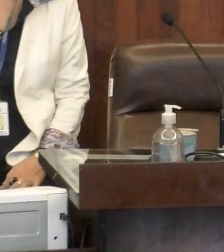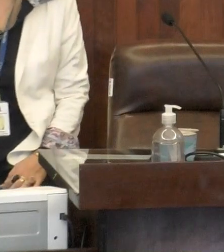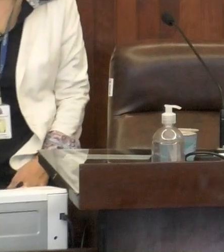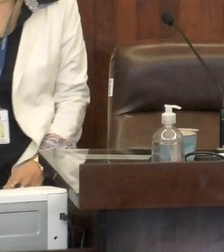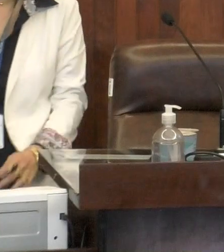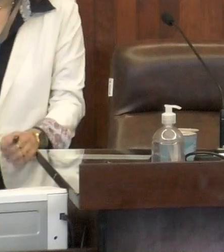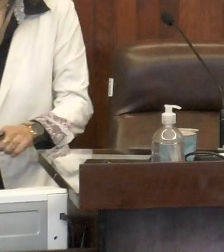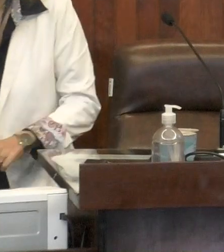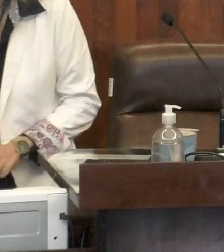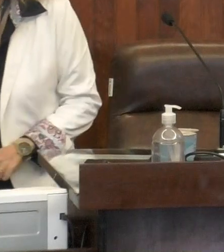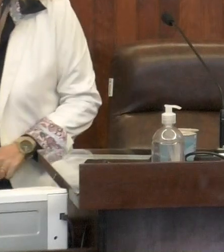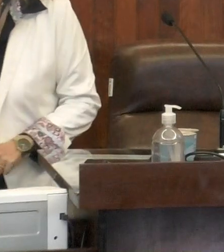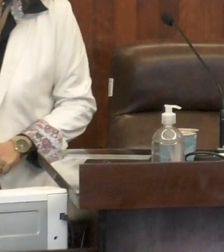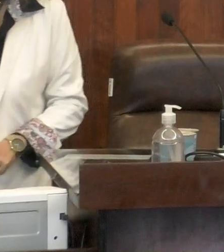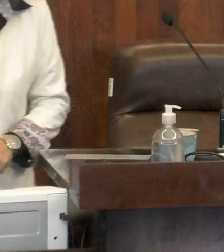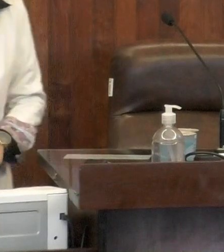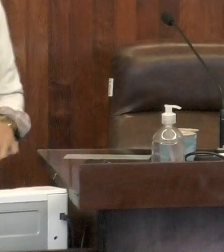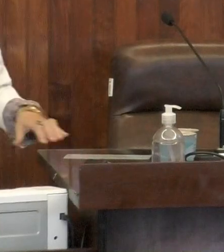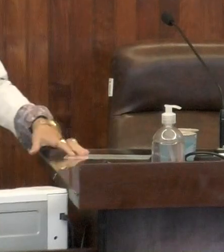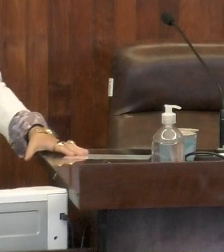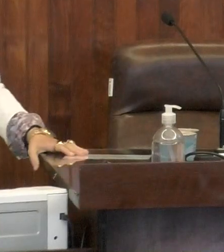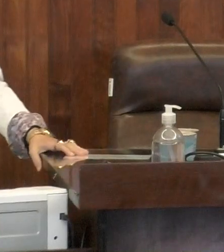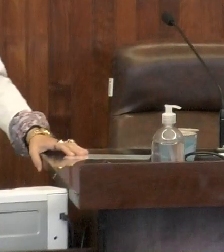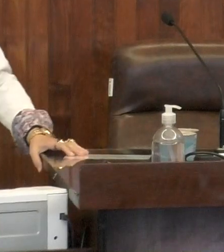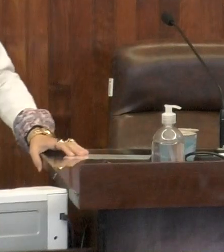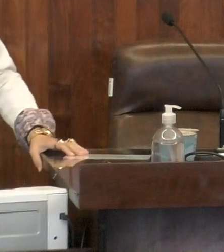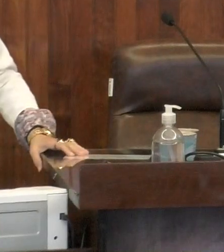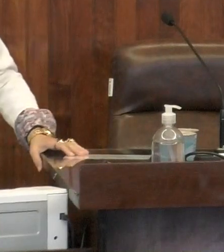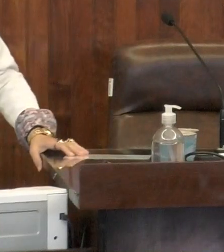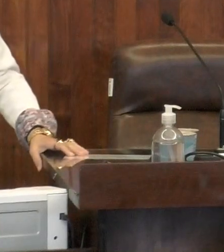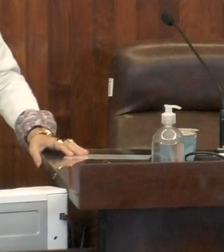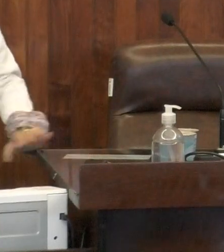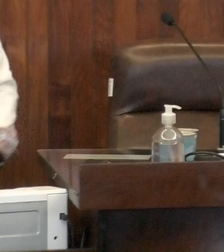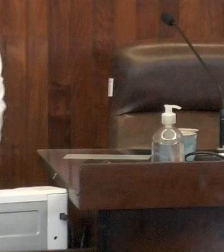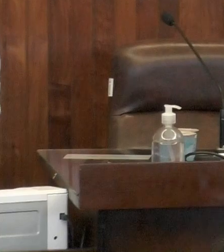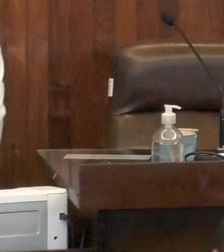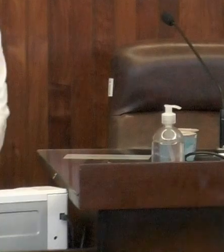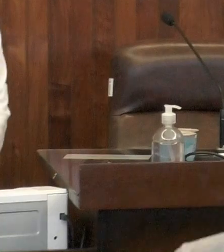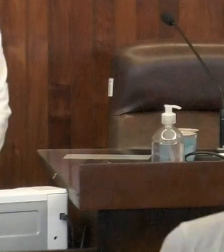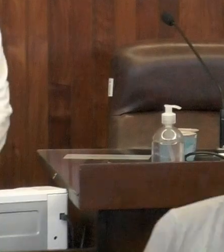Boa tarde a todos. Solicito, por gentileza, que fiquem em pé.